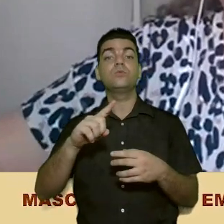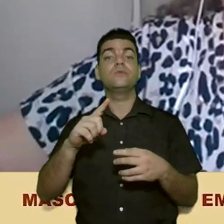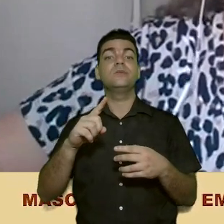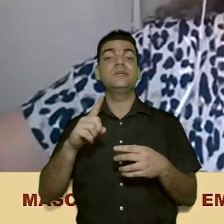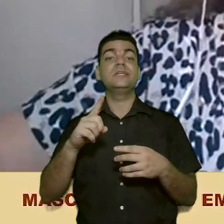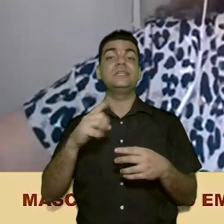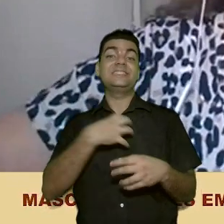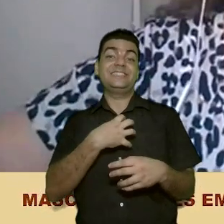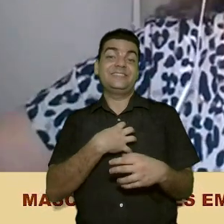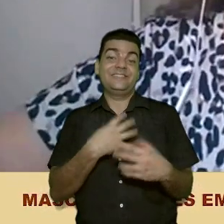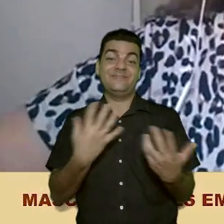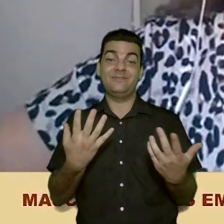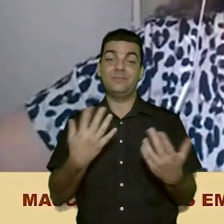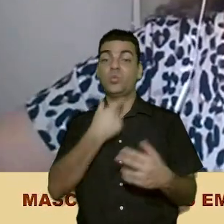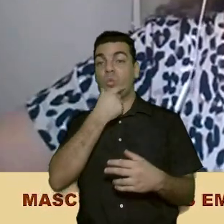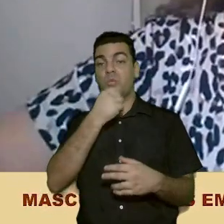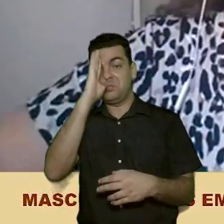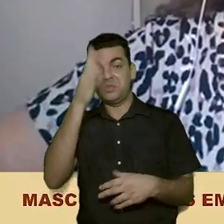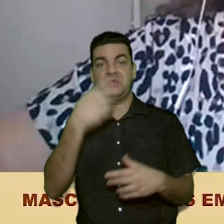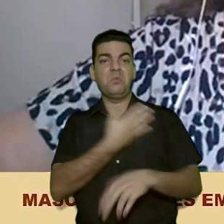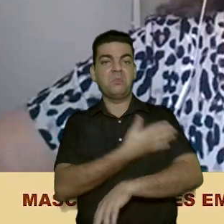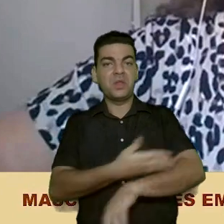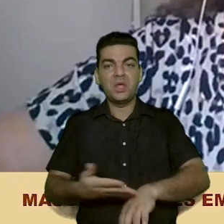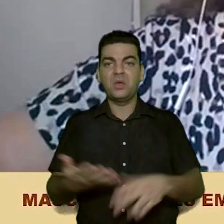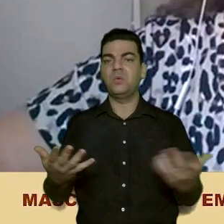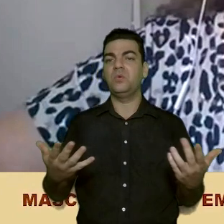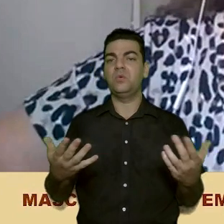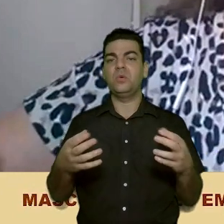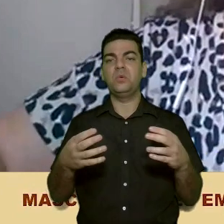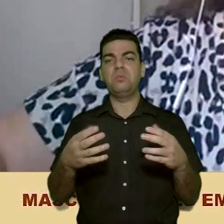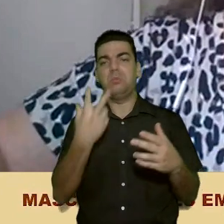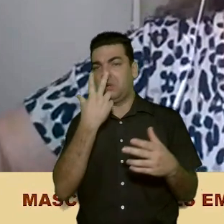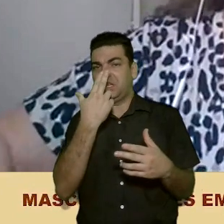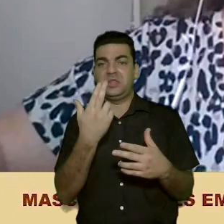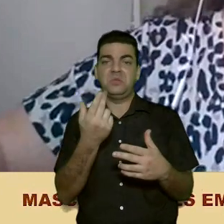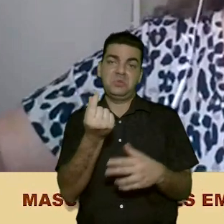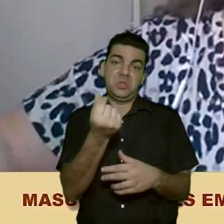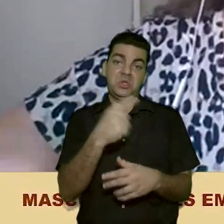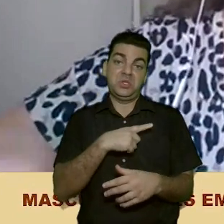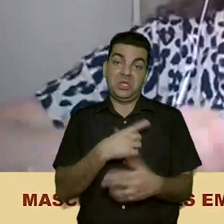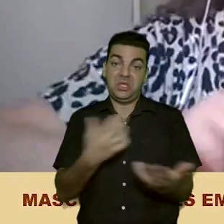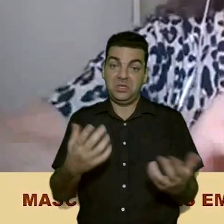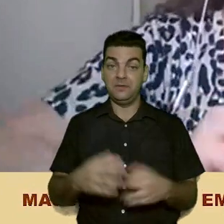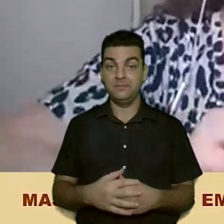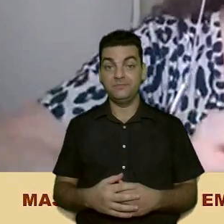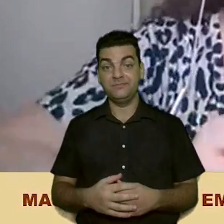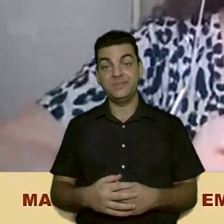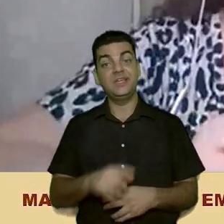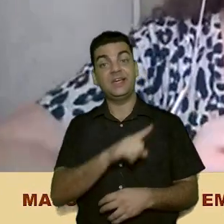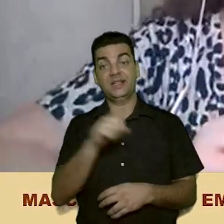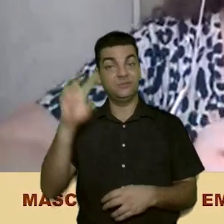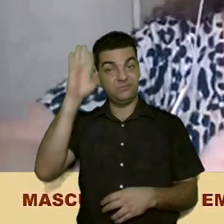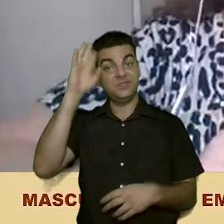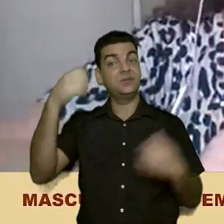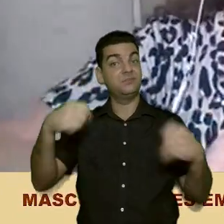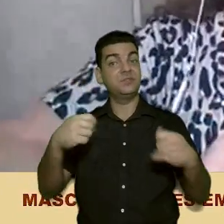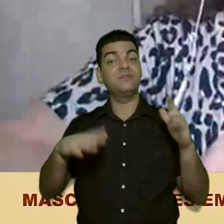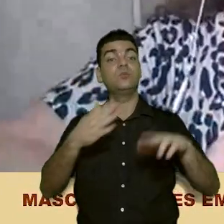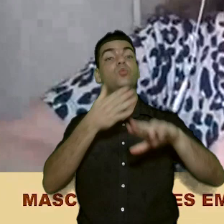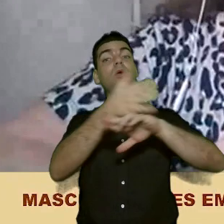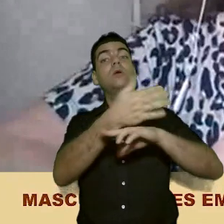e responsabilização, principalmente nós que estamos nesses marcadores, né? Homem cis, branco, hétero, de classe